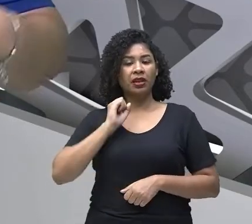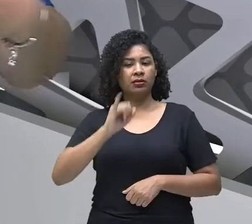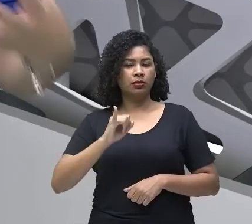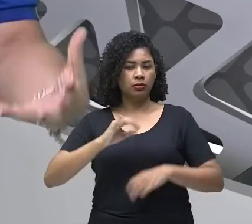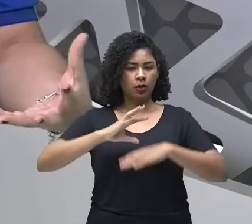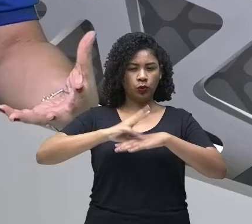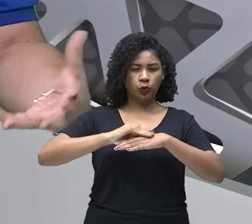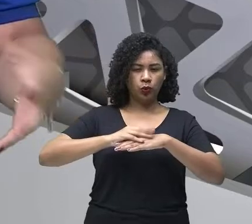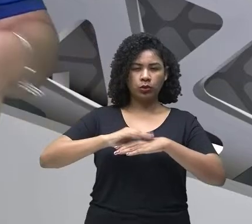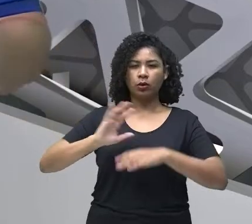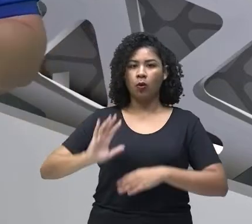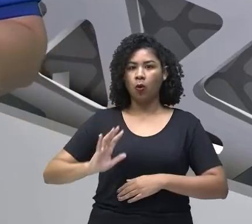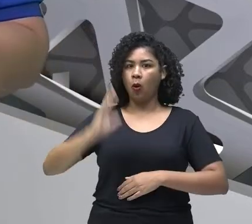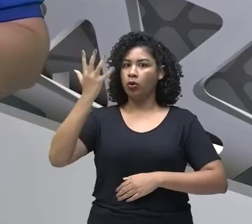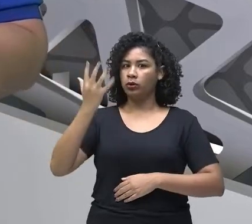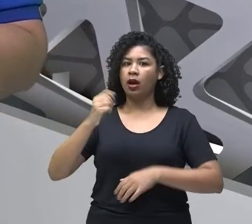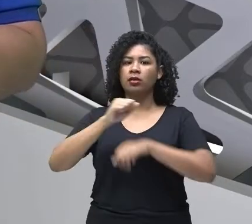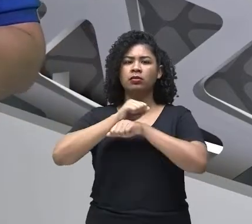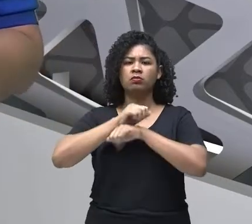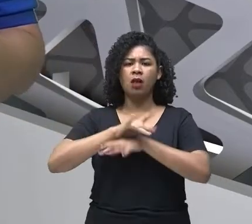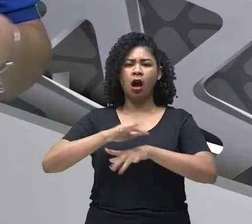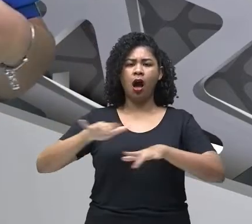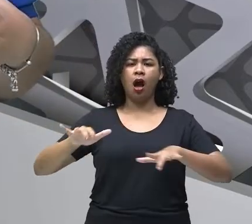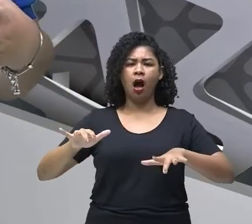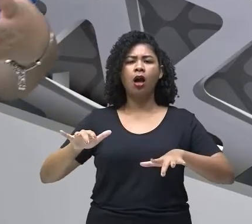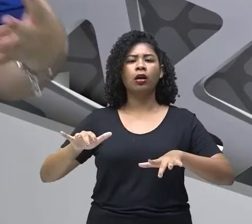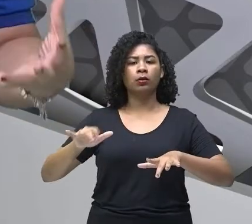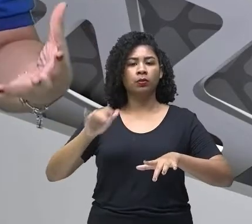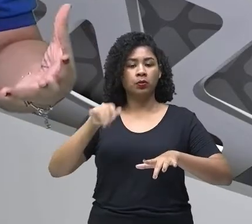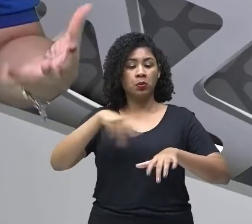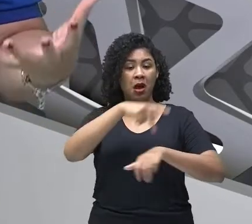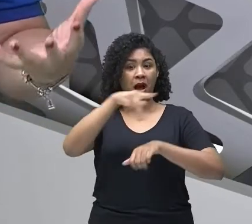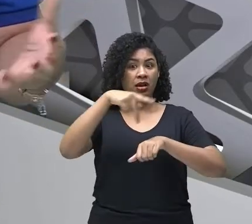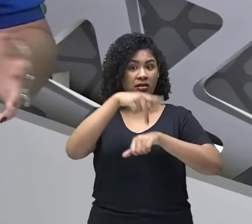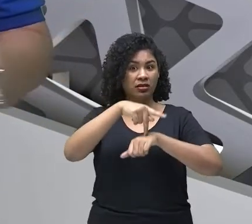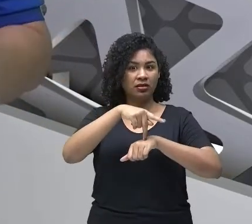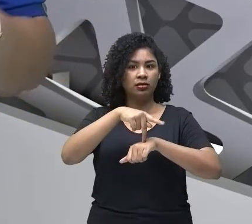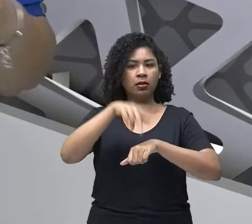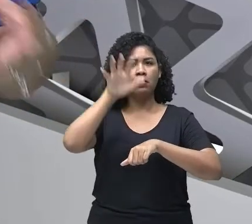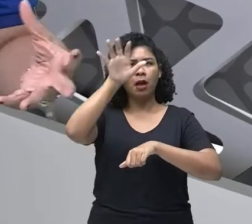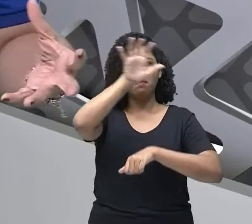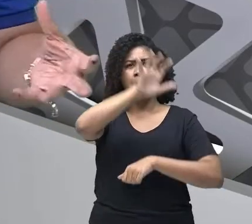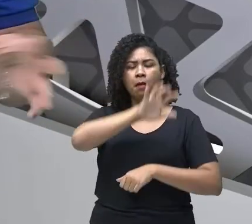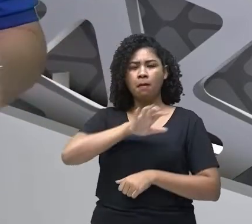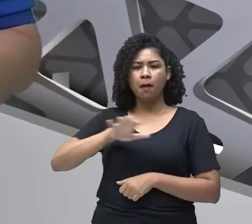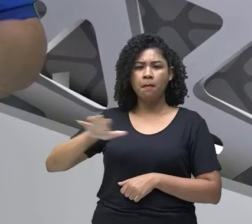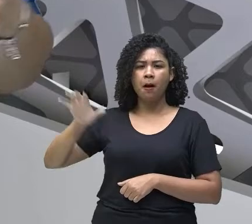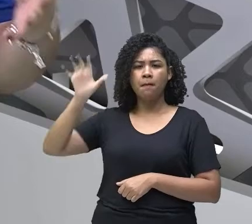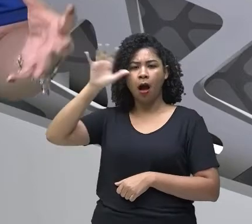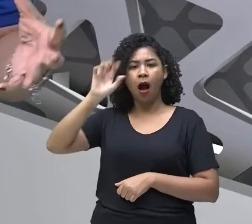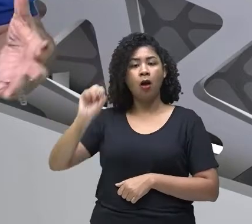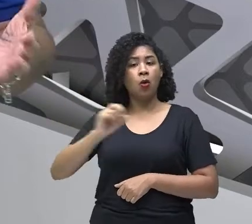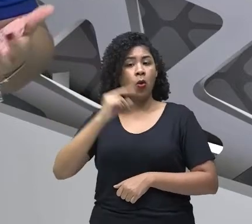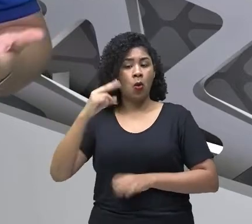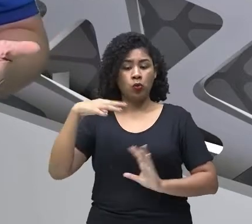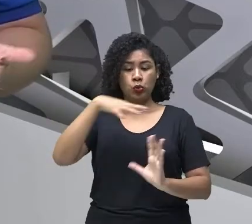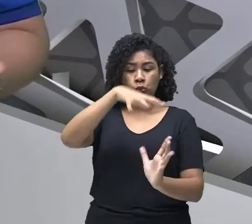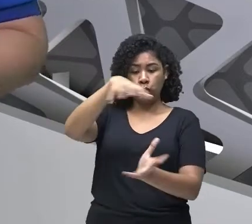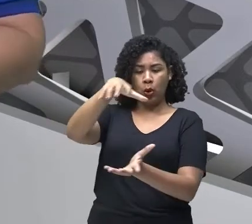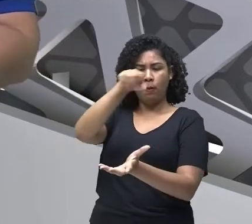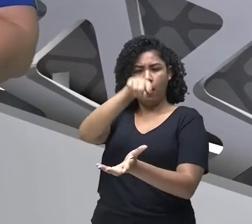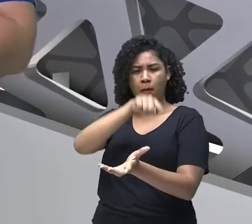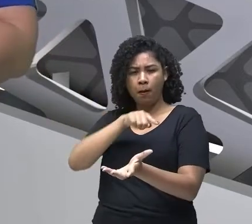acometida, acontece em várias regiões do país, a nível mundo, a nível global,